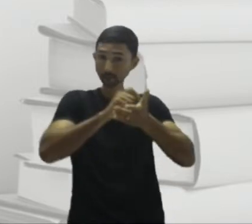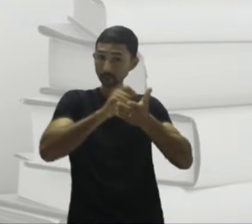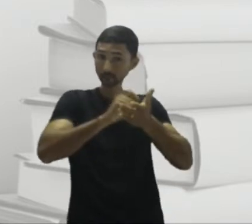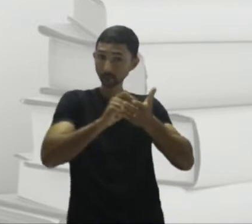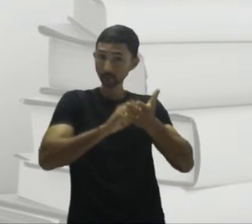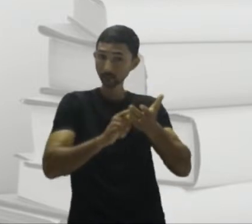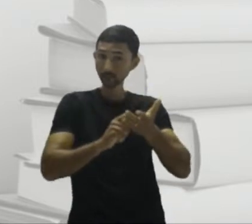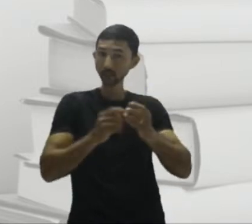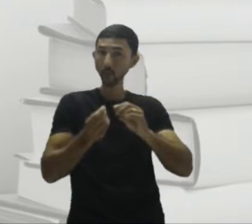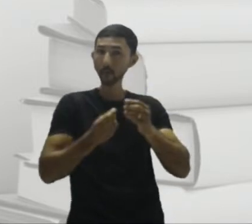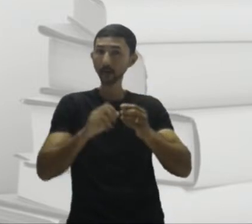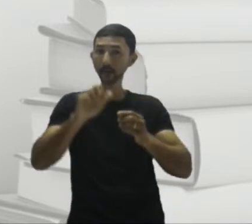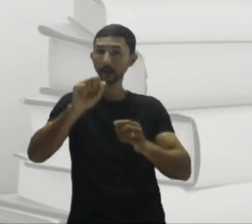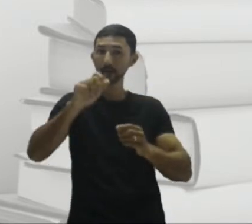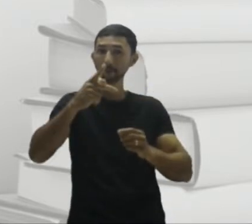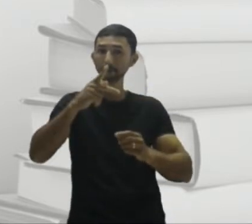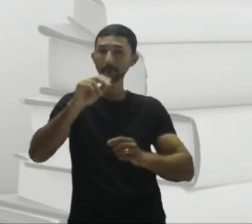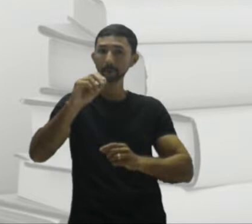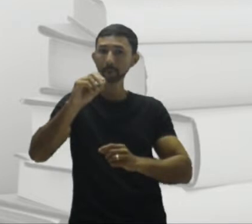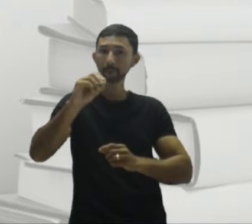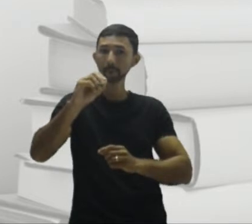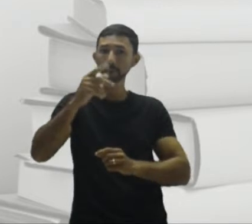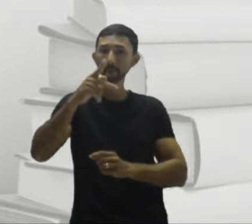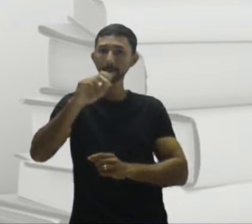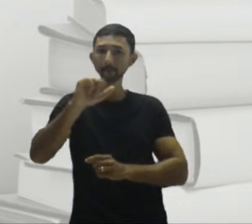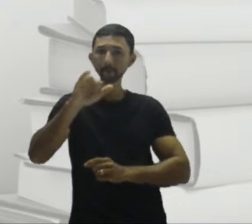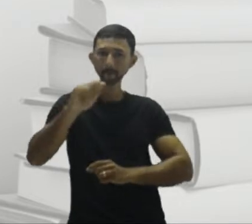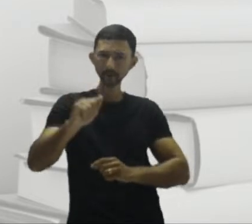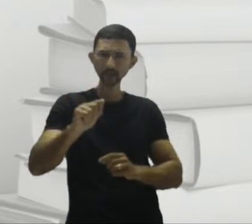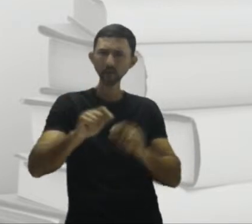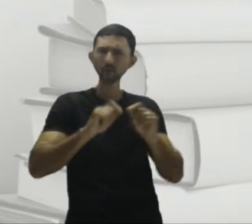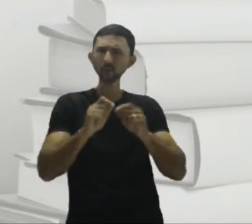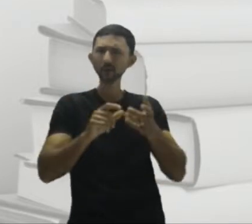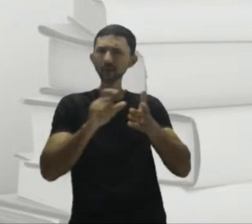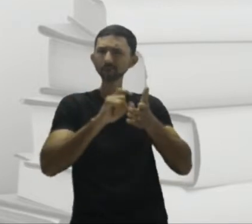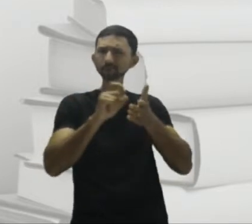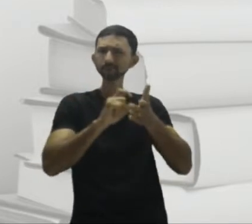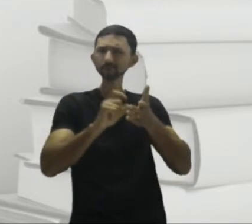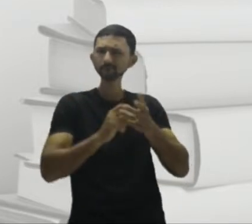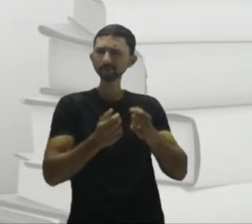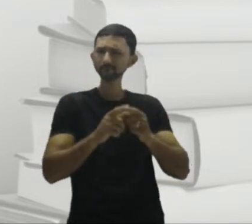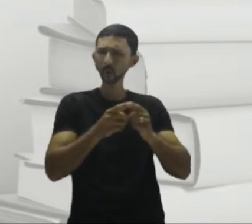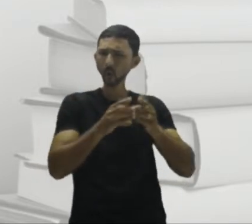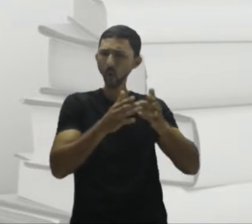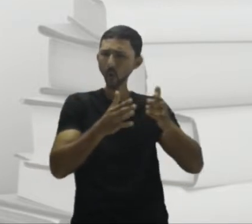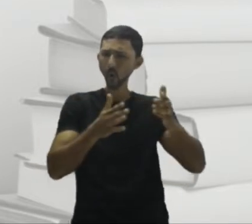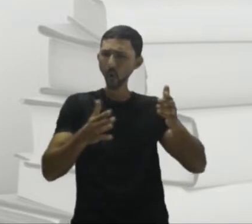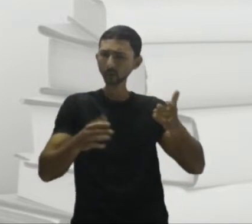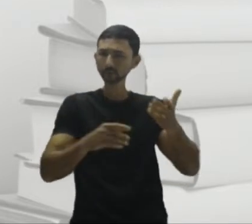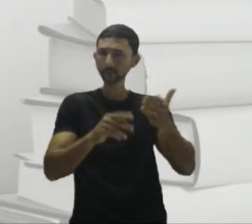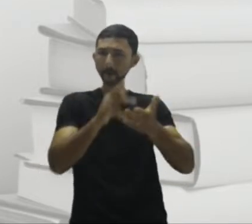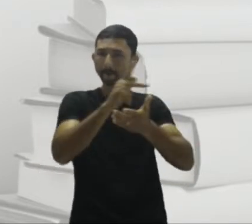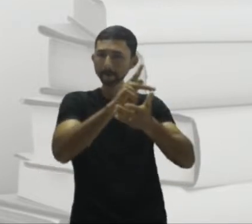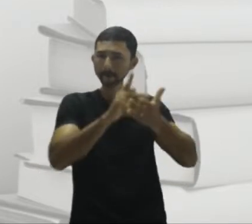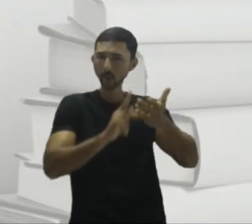de epopeias. E o que são essas epopeias? Epopeias são longos